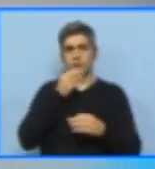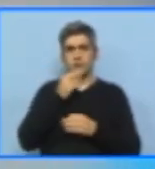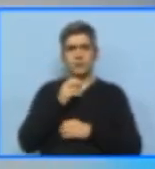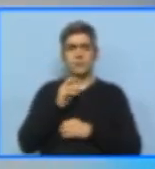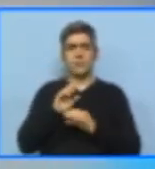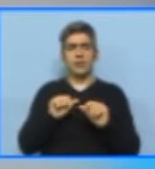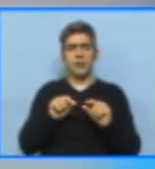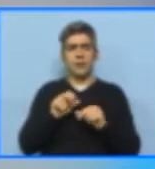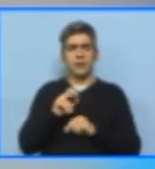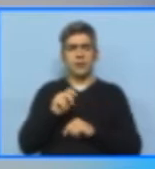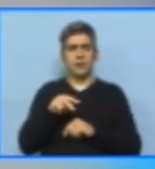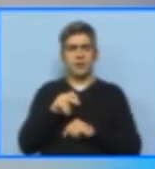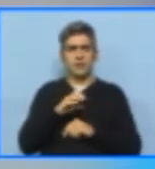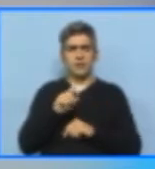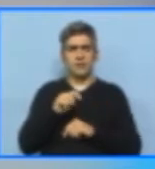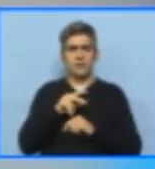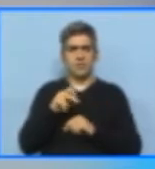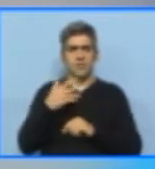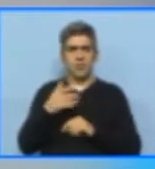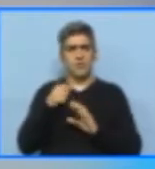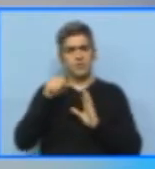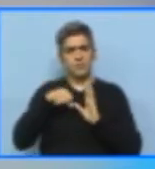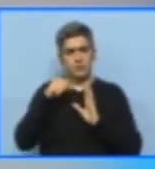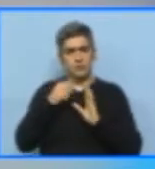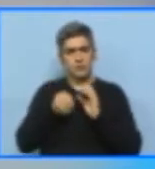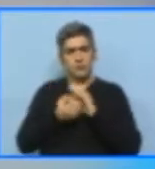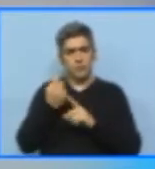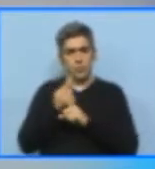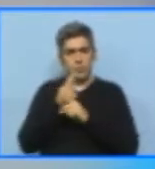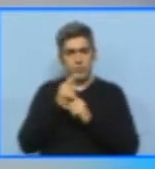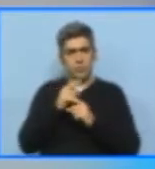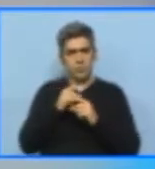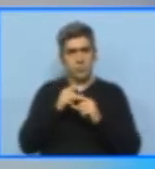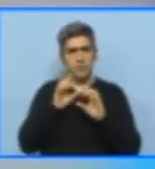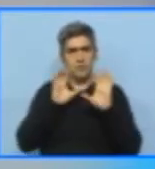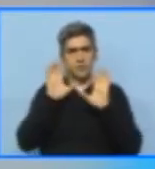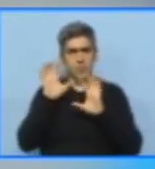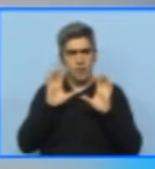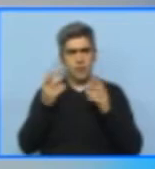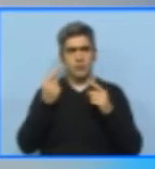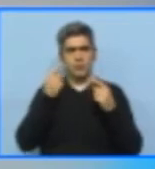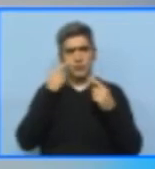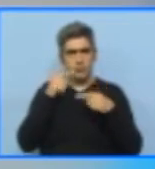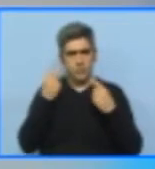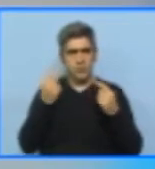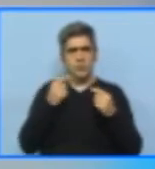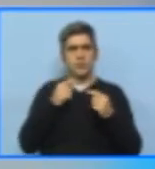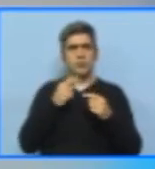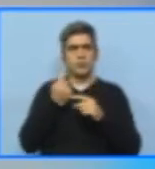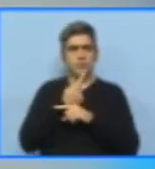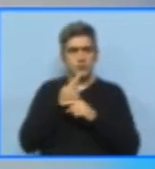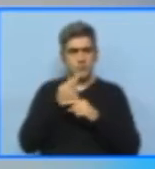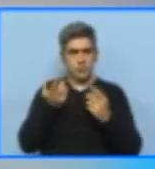redutor, porque o grupo alargou-se, hoje são produtores de conteúdos, até imagem, até espetáculo, títulos,